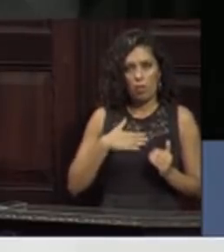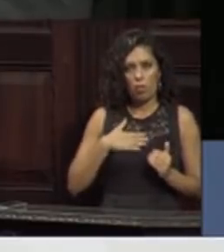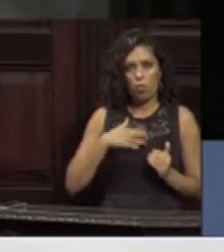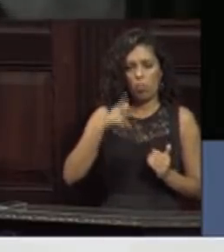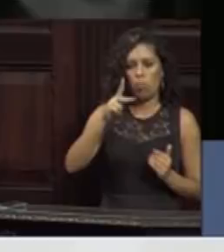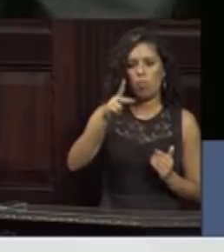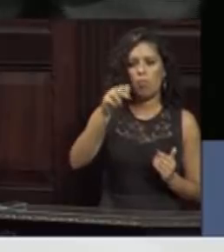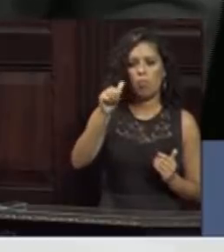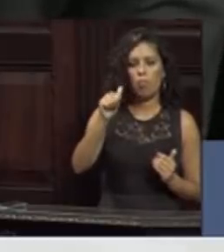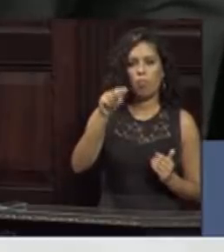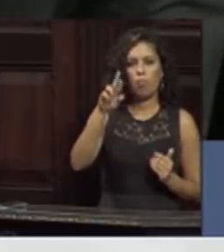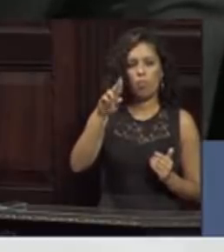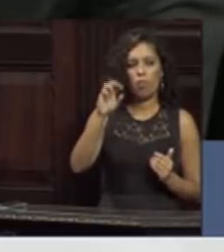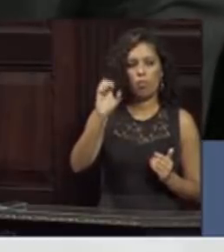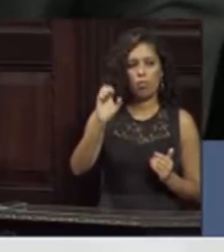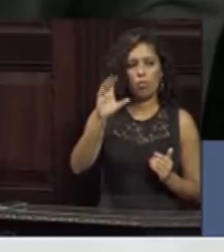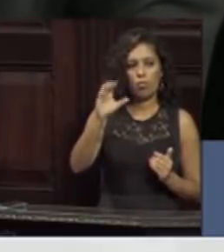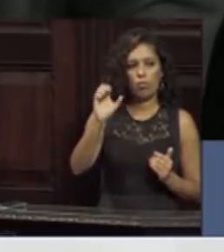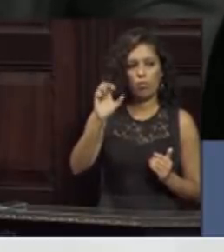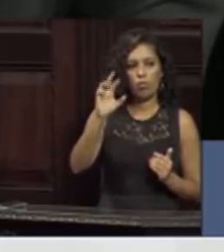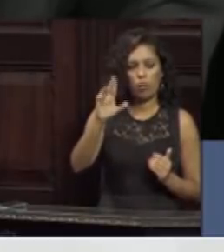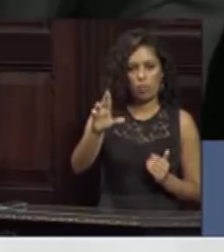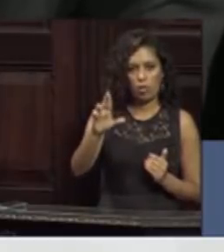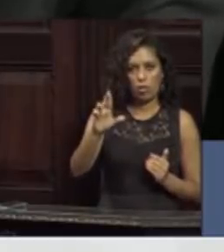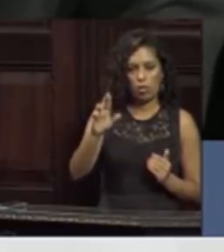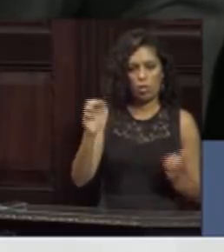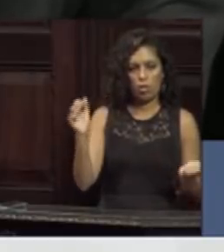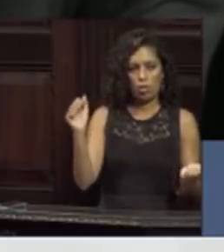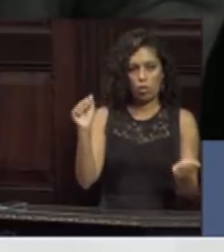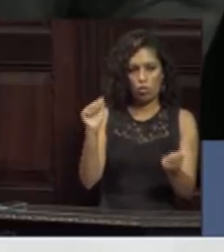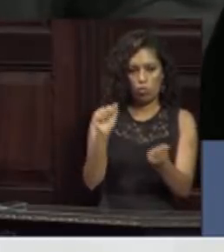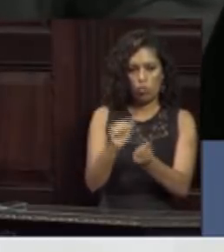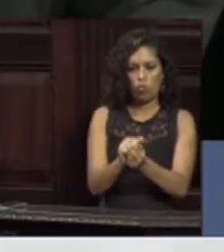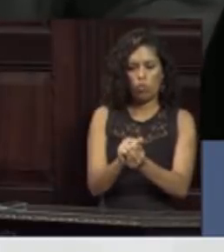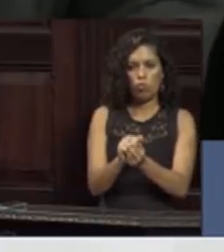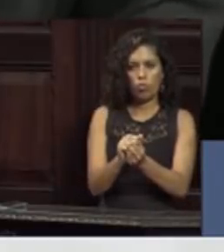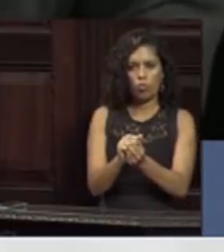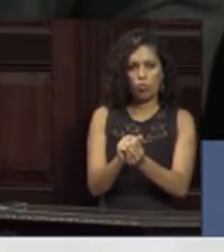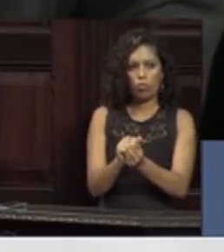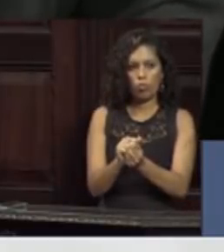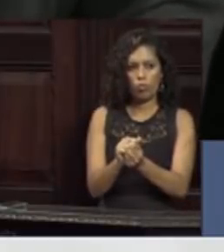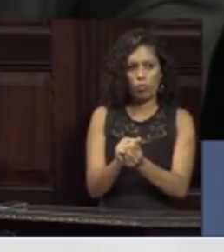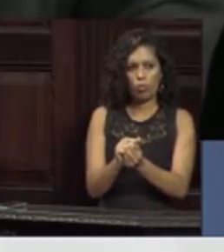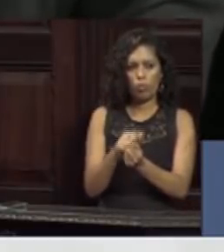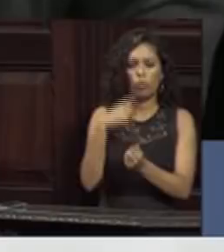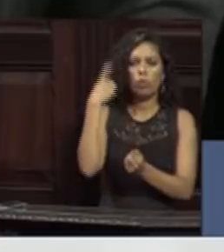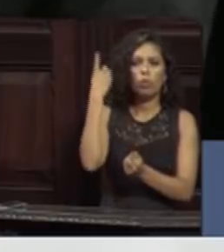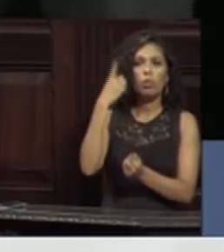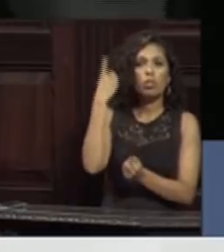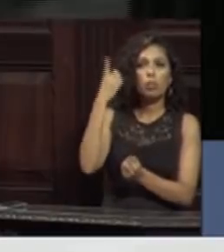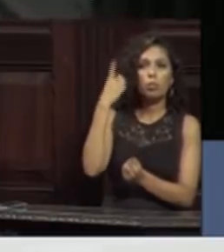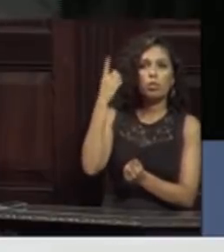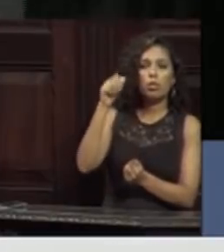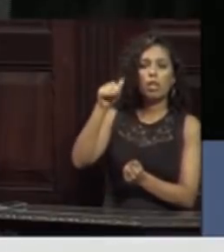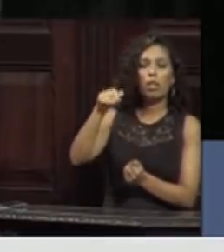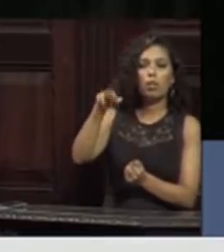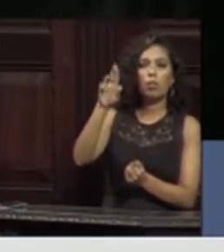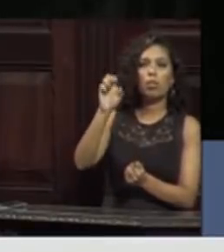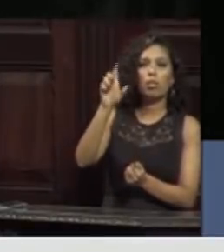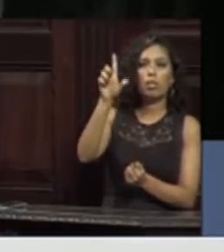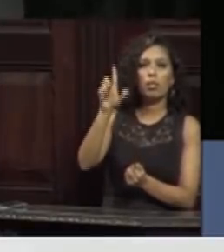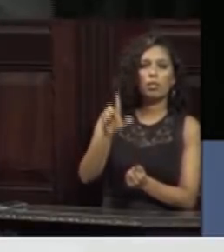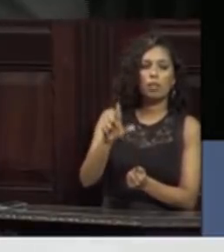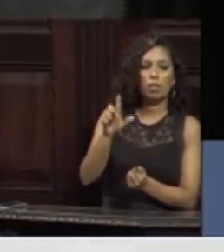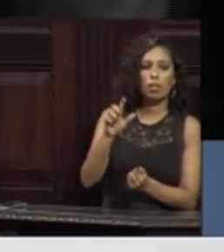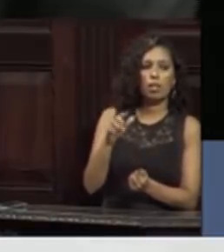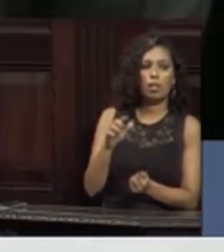parecer acompanha o parecer do deputado André Lazzaroni